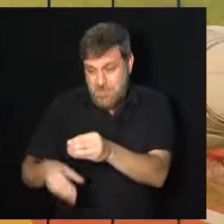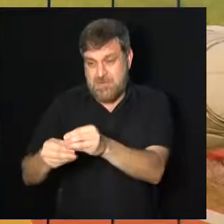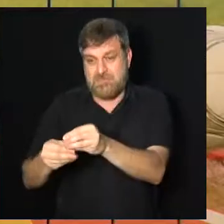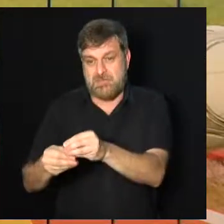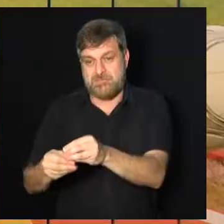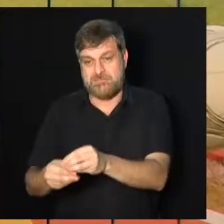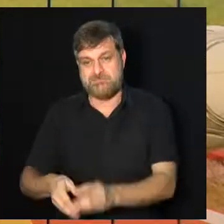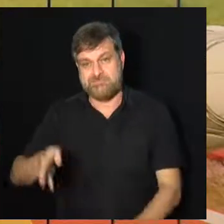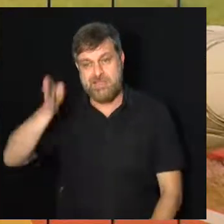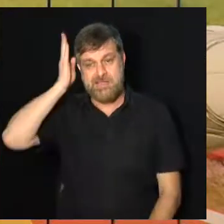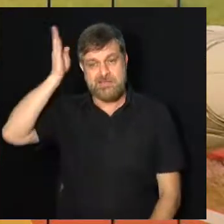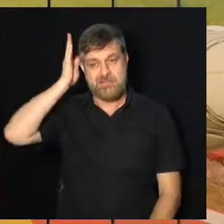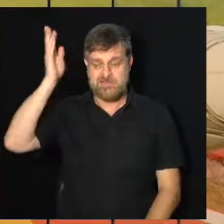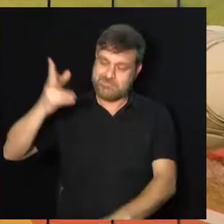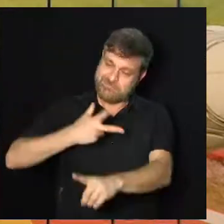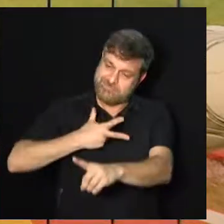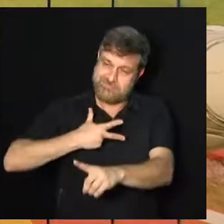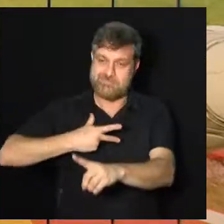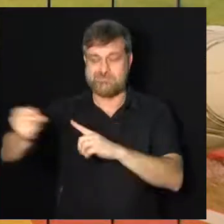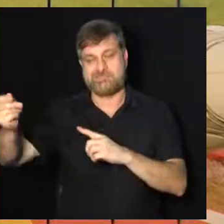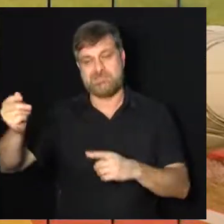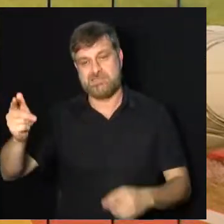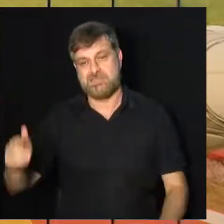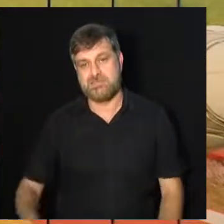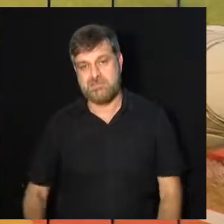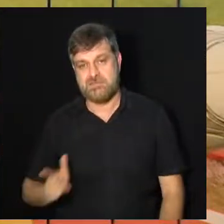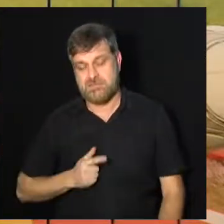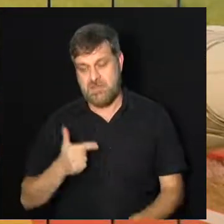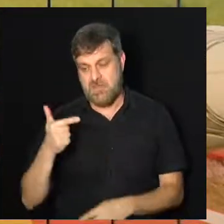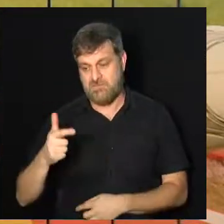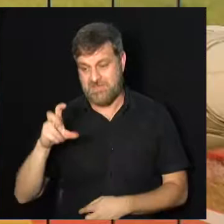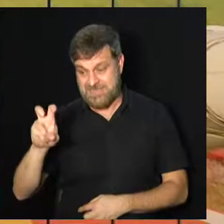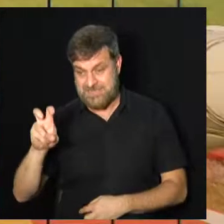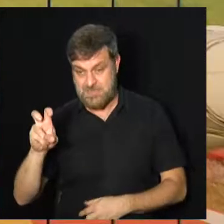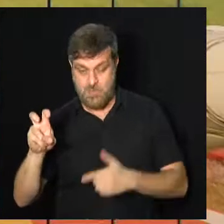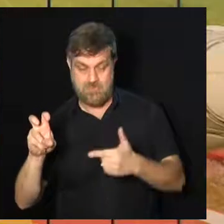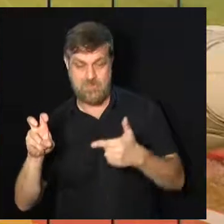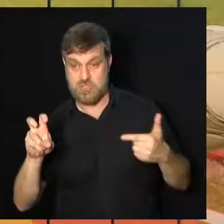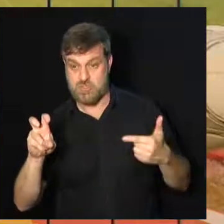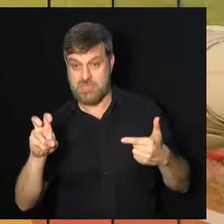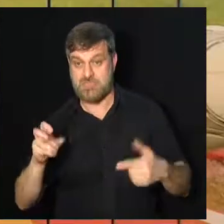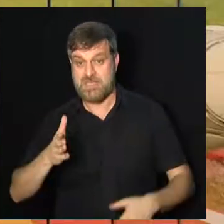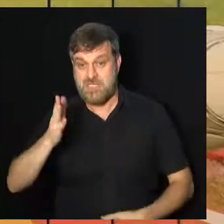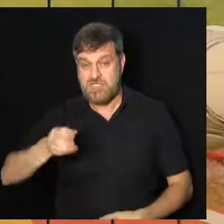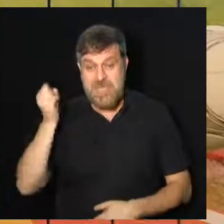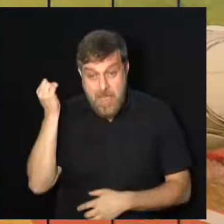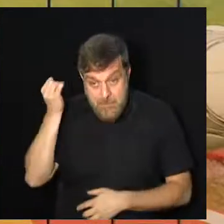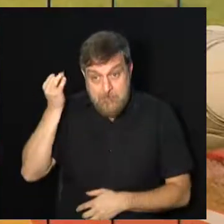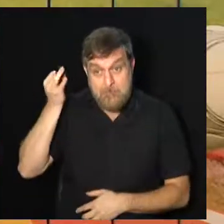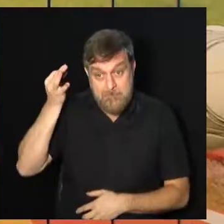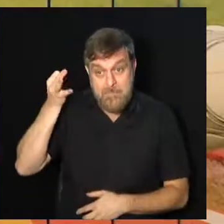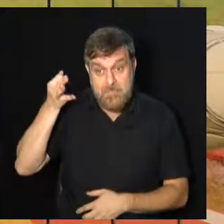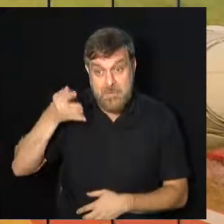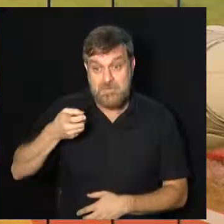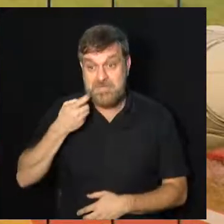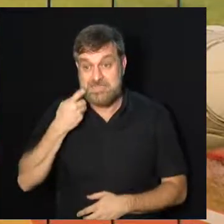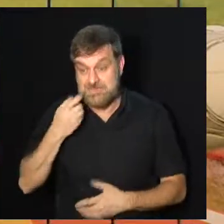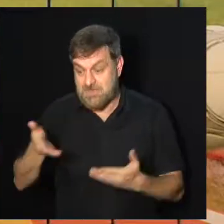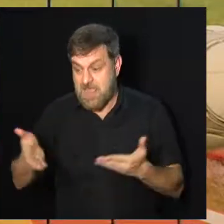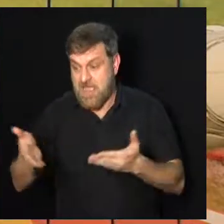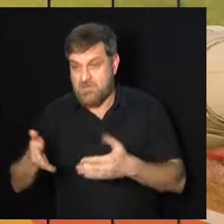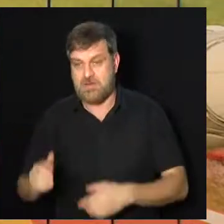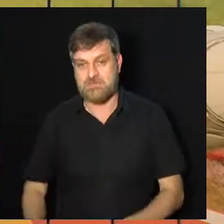aí o Taubaté conseguiu a vitória por 25-22 já na madrugada desta sexta-feira e